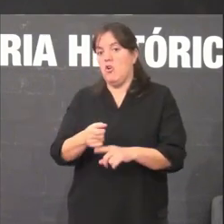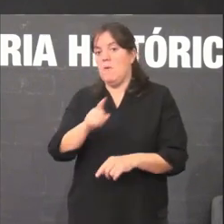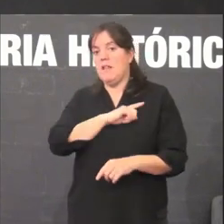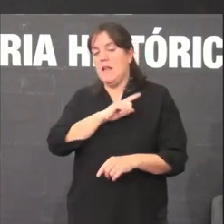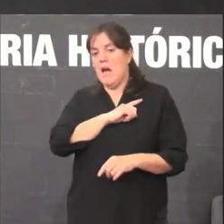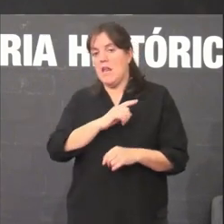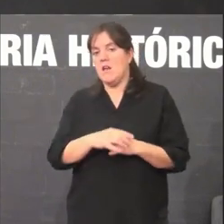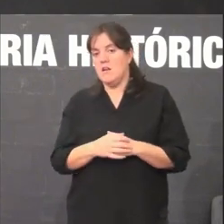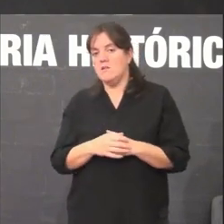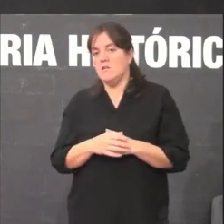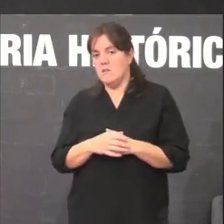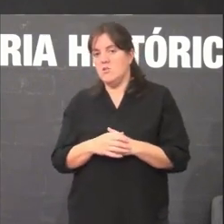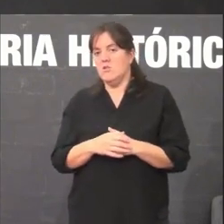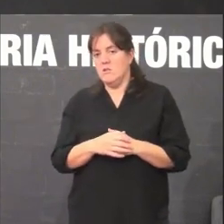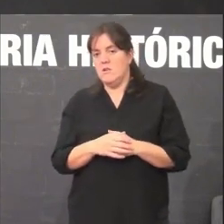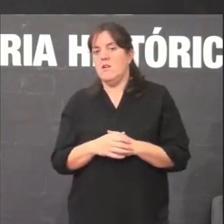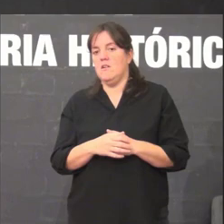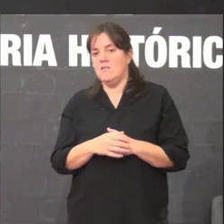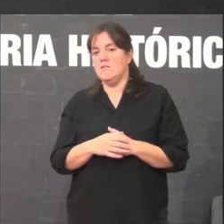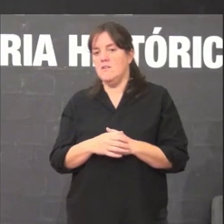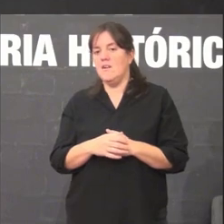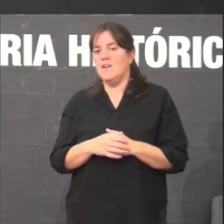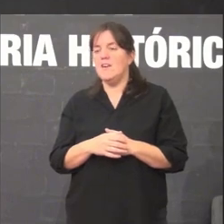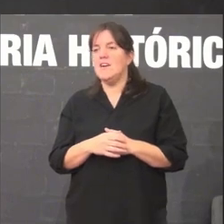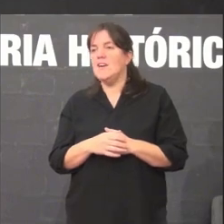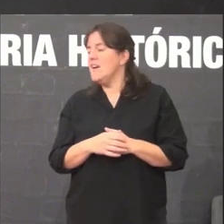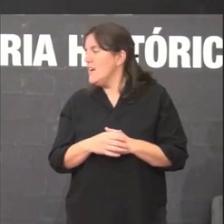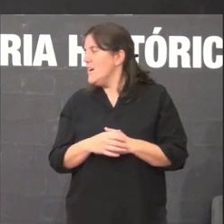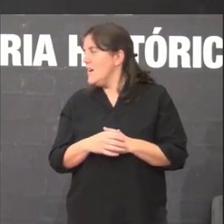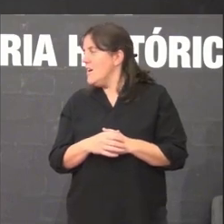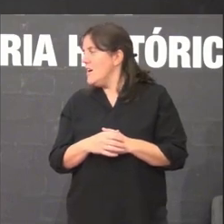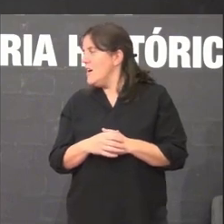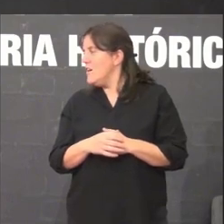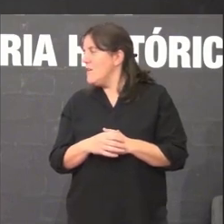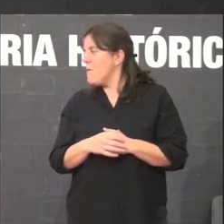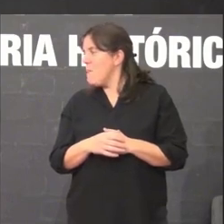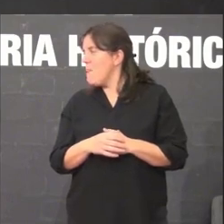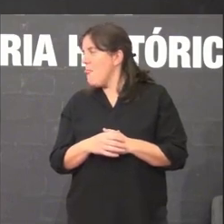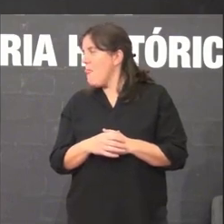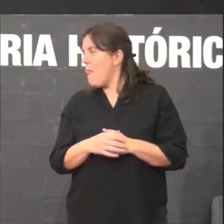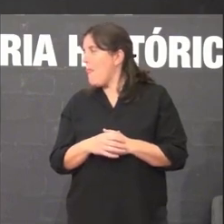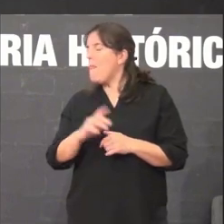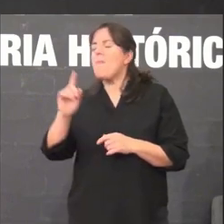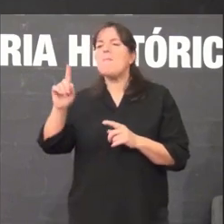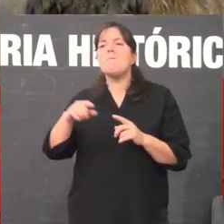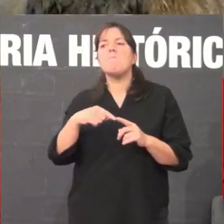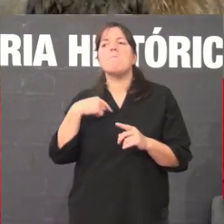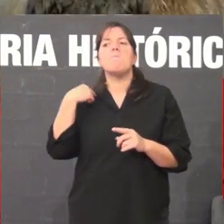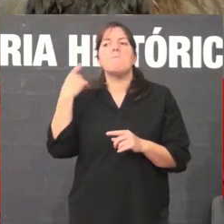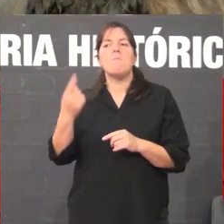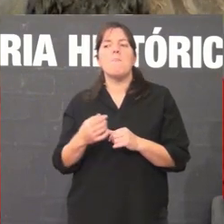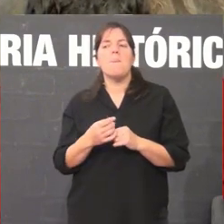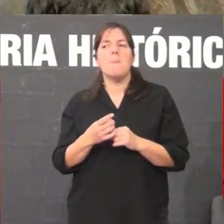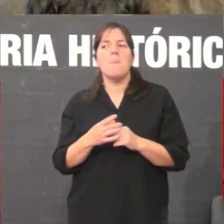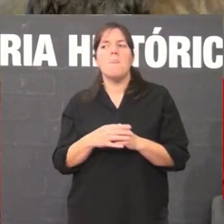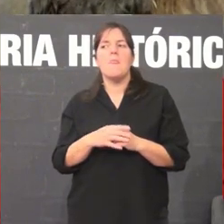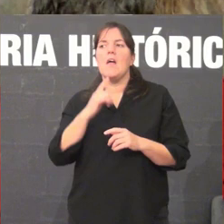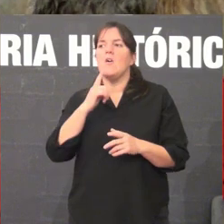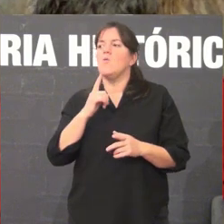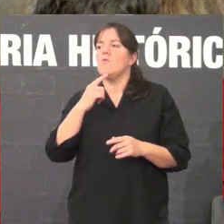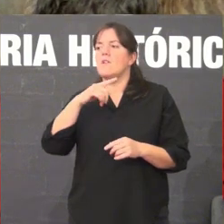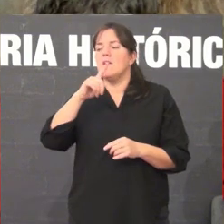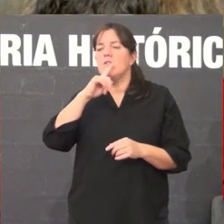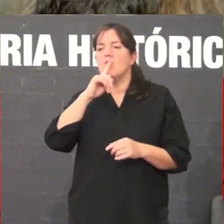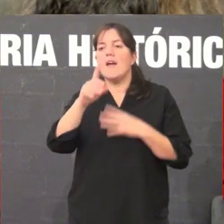dar aos ex-agentes da polícia política. Ora, isto leva a uma rebelião da memória, quase como catalisador de uma rebelião da